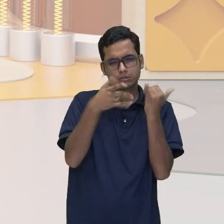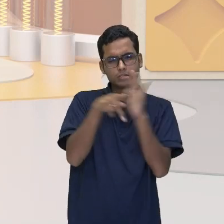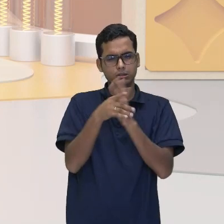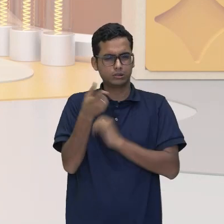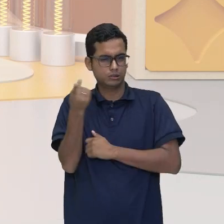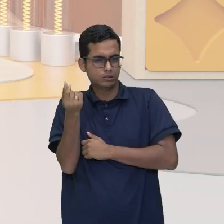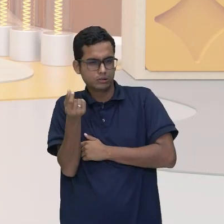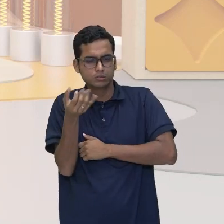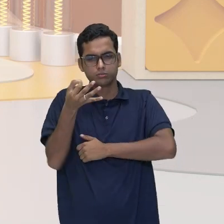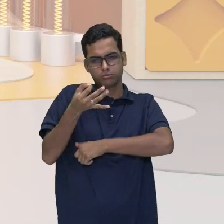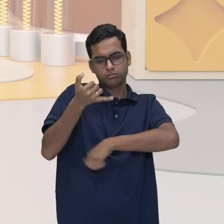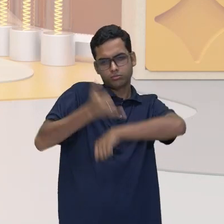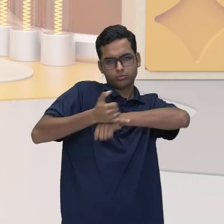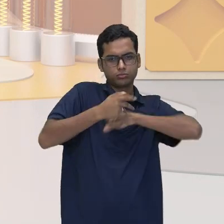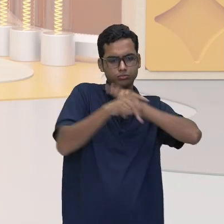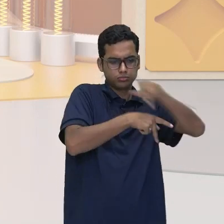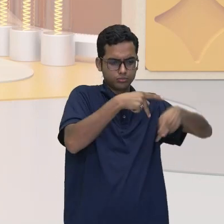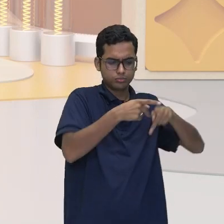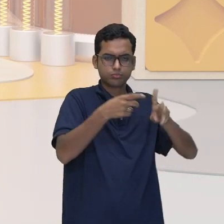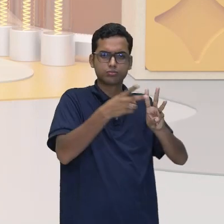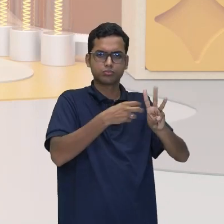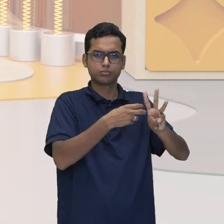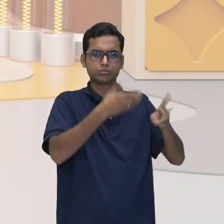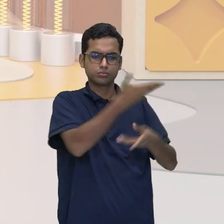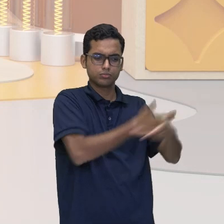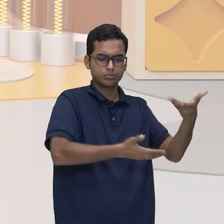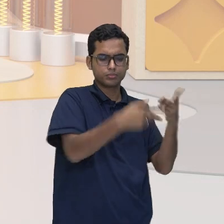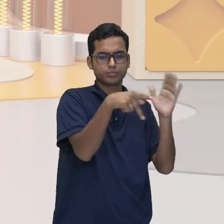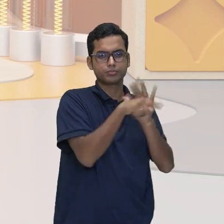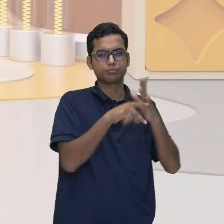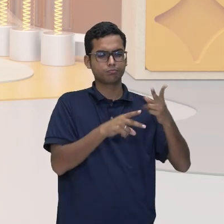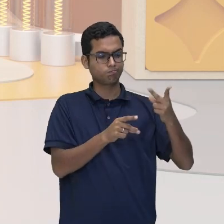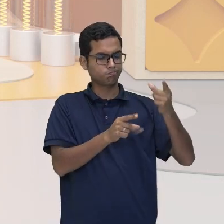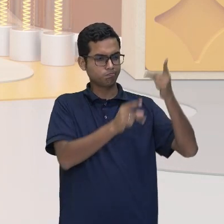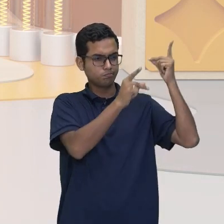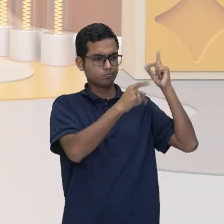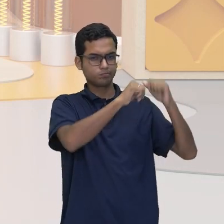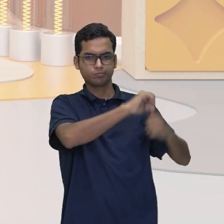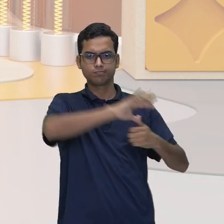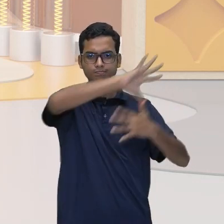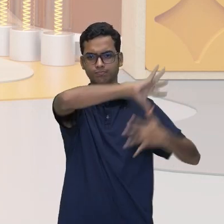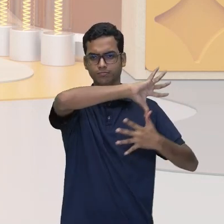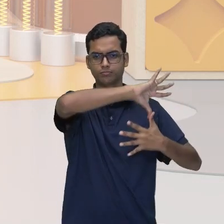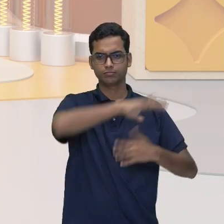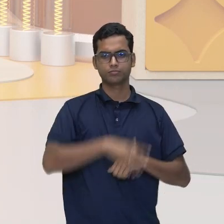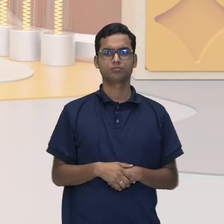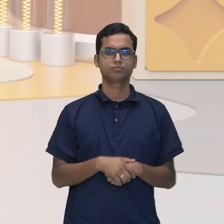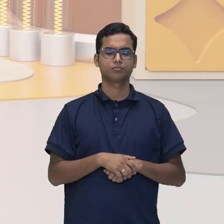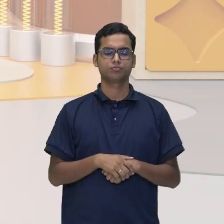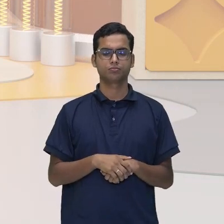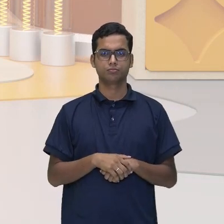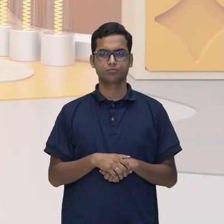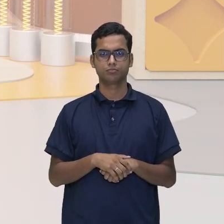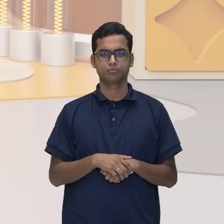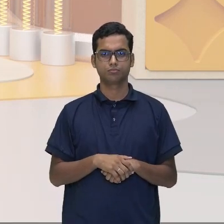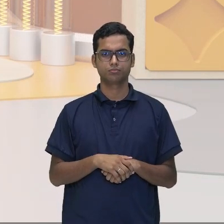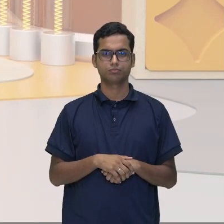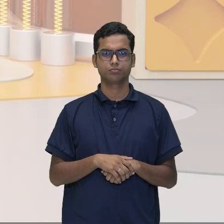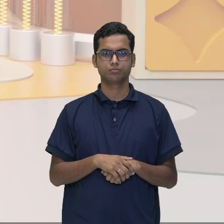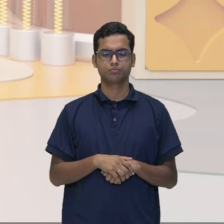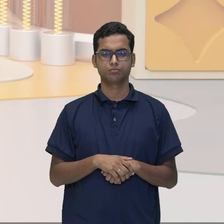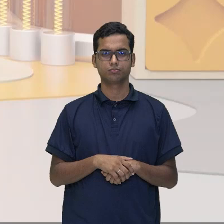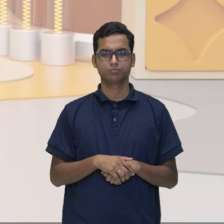os povos nativos da América pré-colombiana. Nesse contexto, houve confrontos e